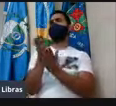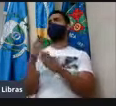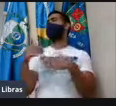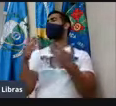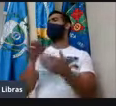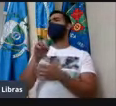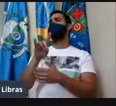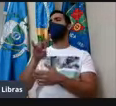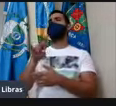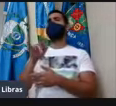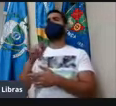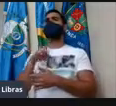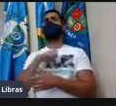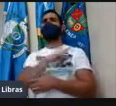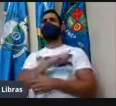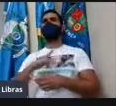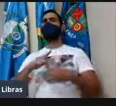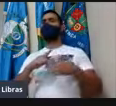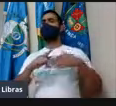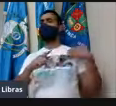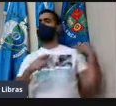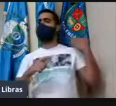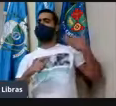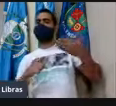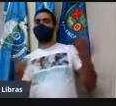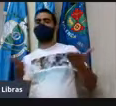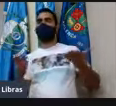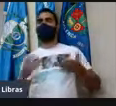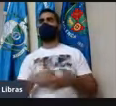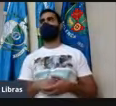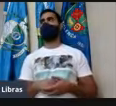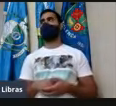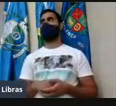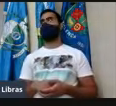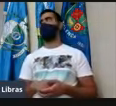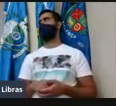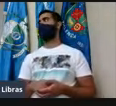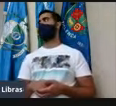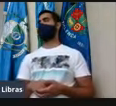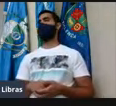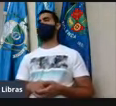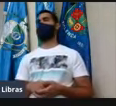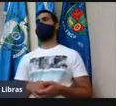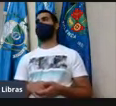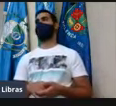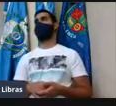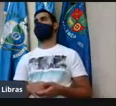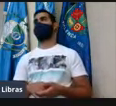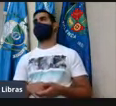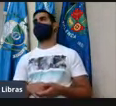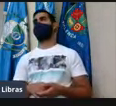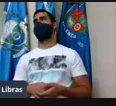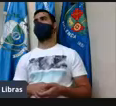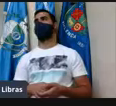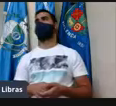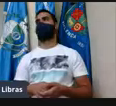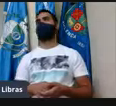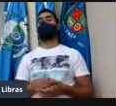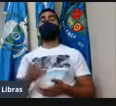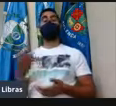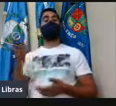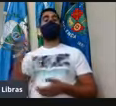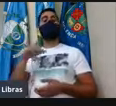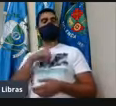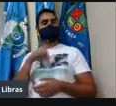que veio do governo passado para esse? Então, é isso que eu estou dizendo. Da vez anterior, havia uma dívida. A